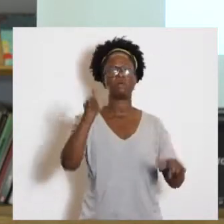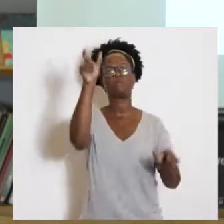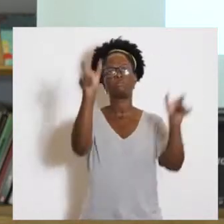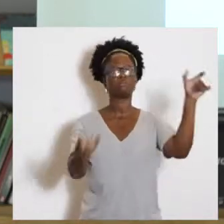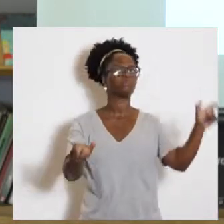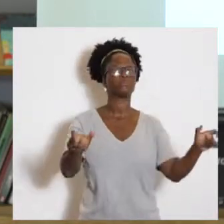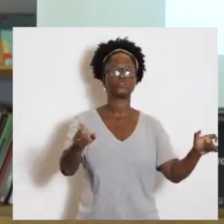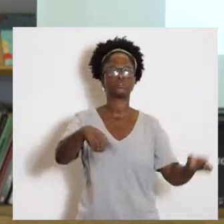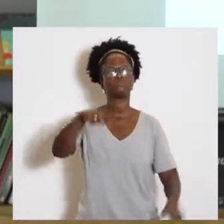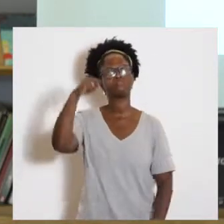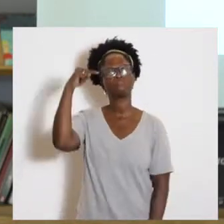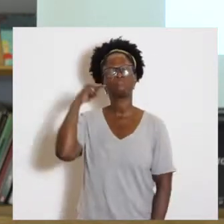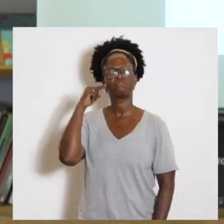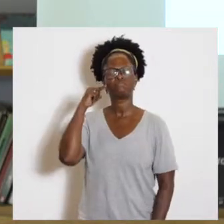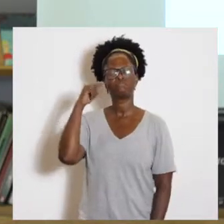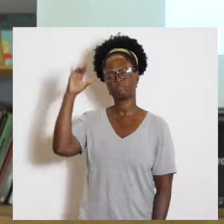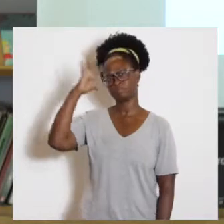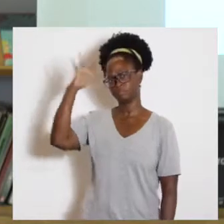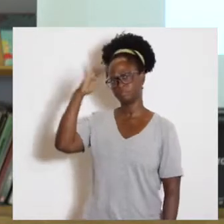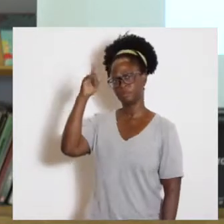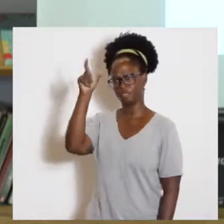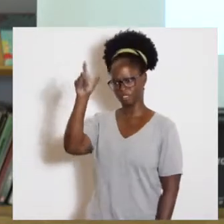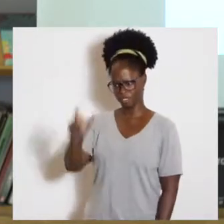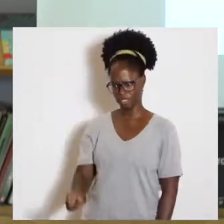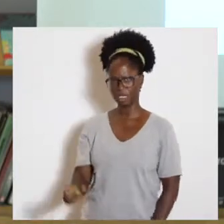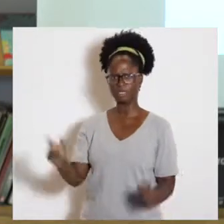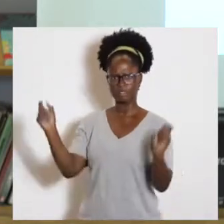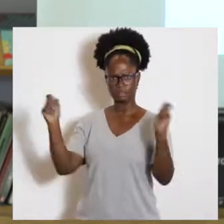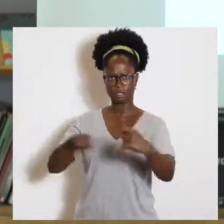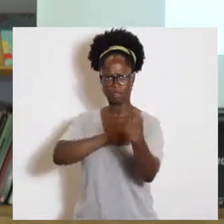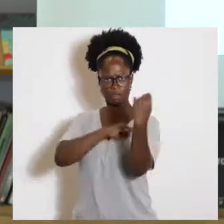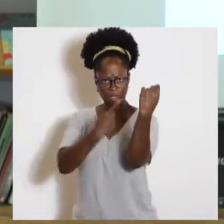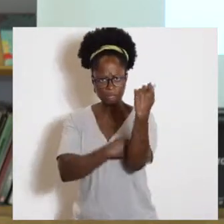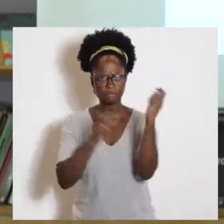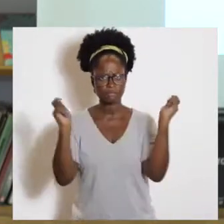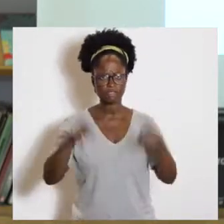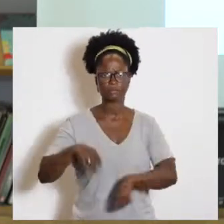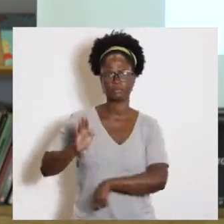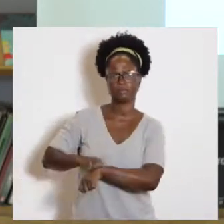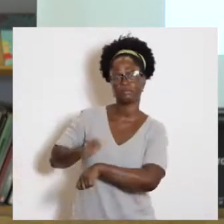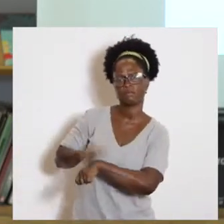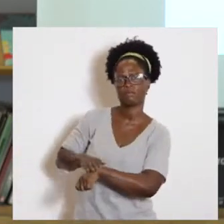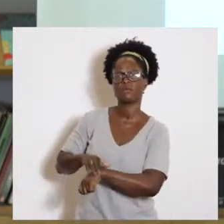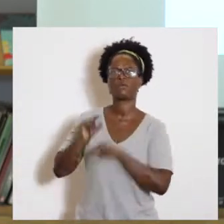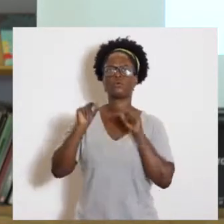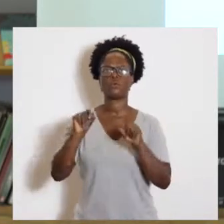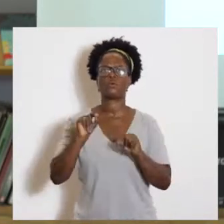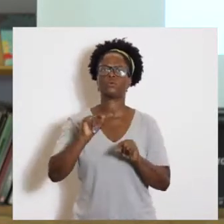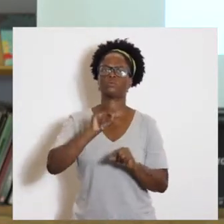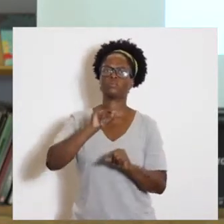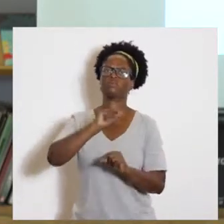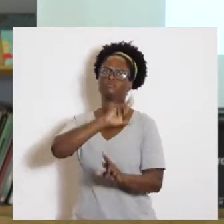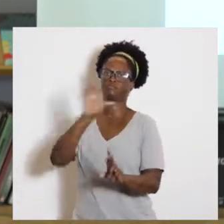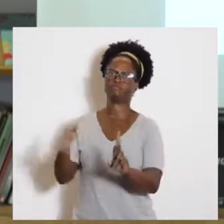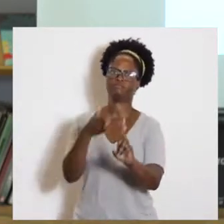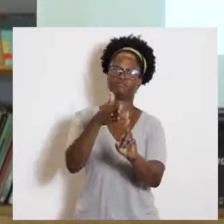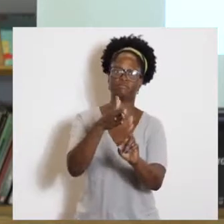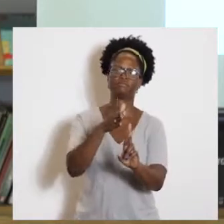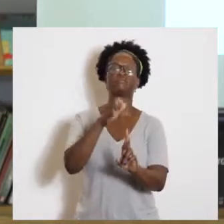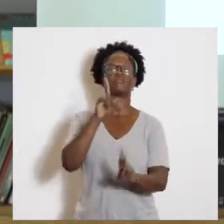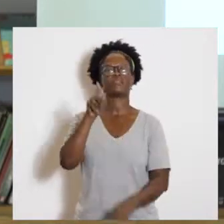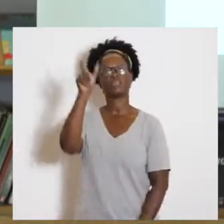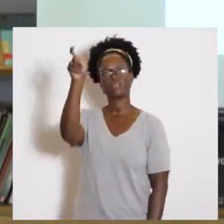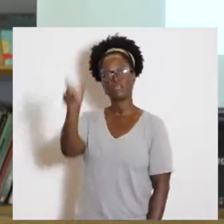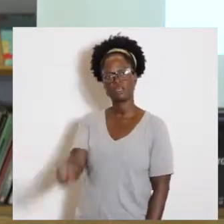que a gente não pensa como sujeito que tem potência suficiente para se representar são